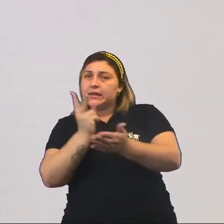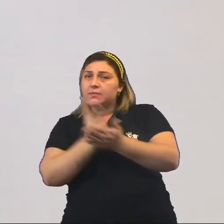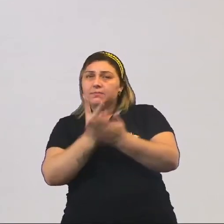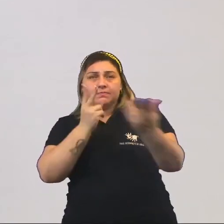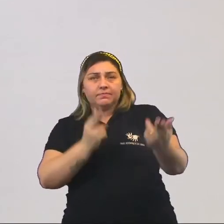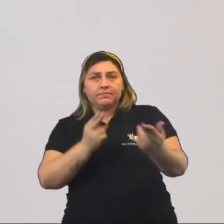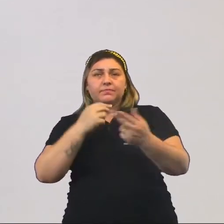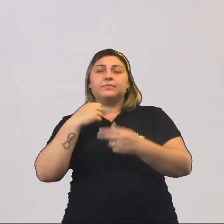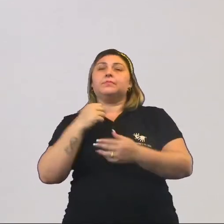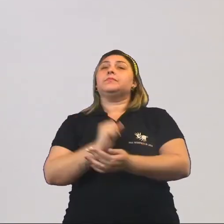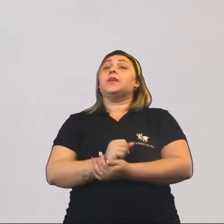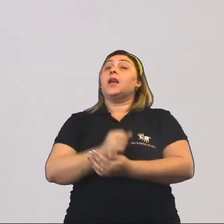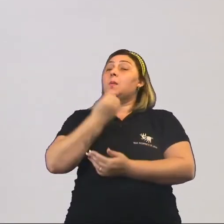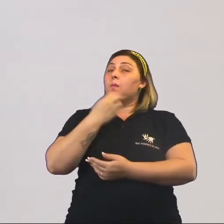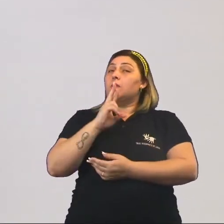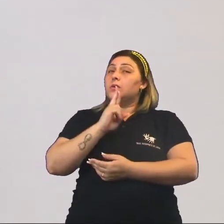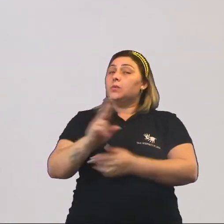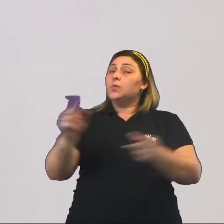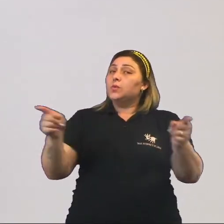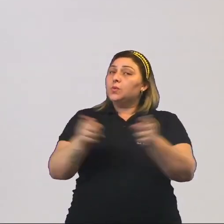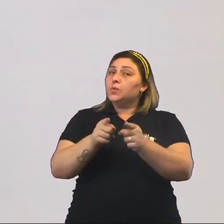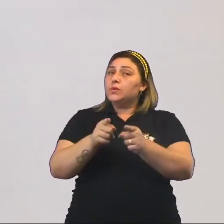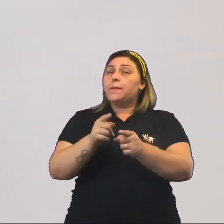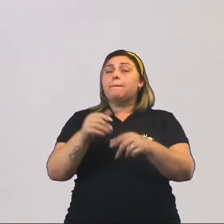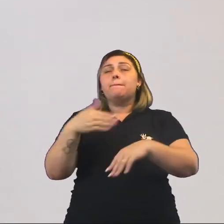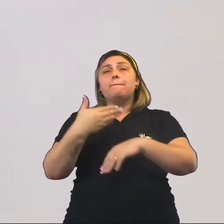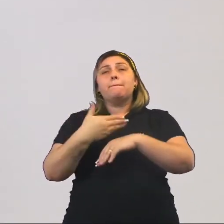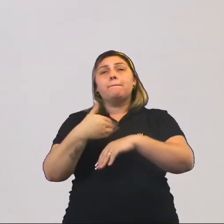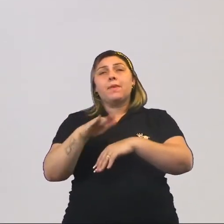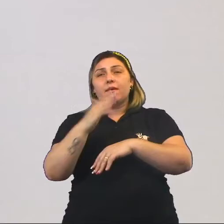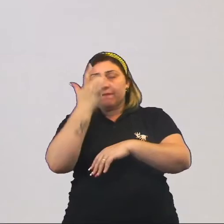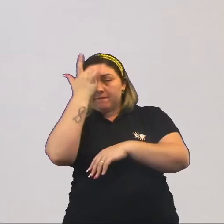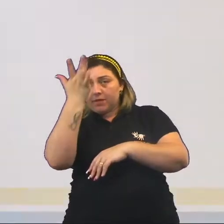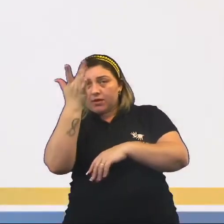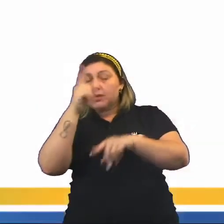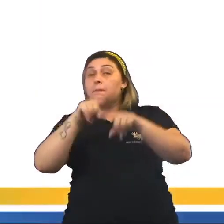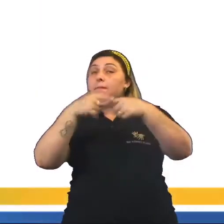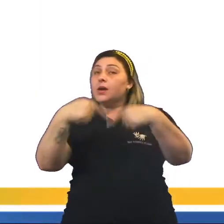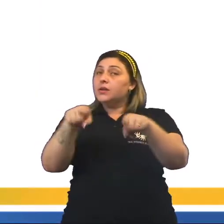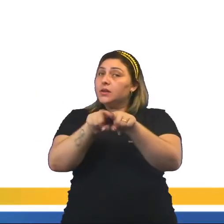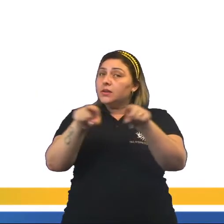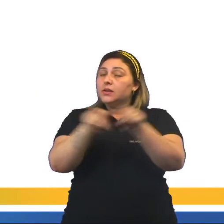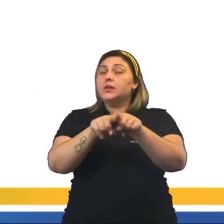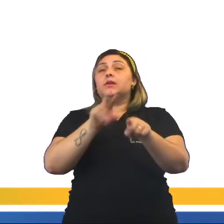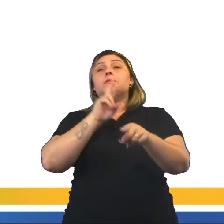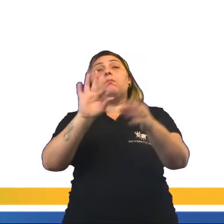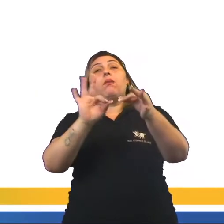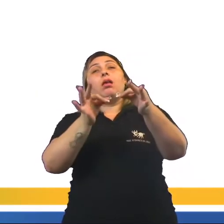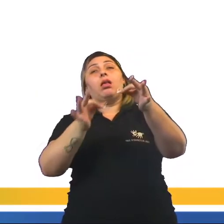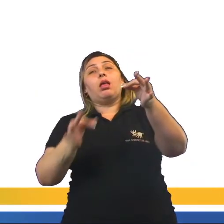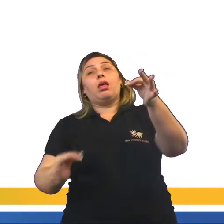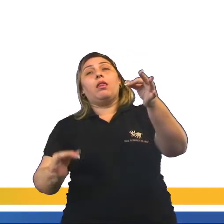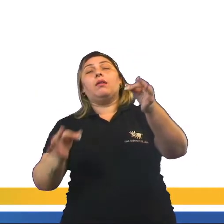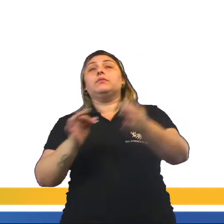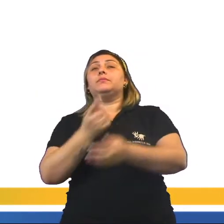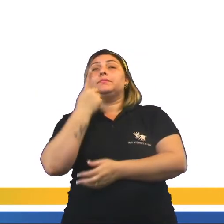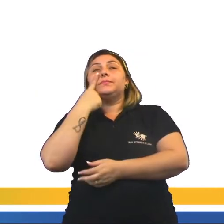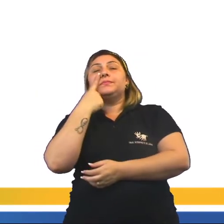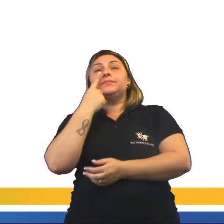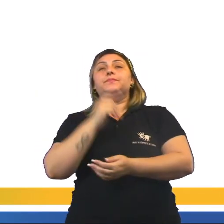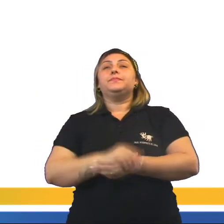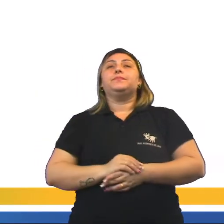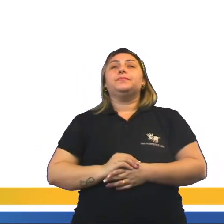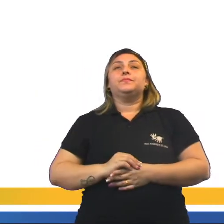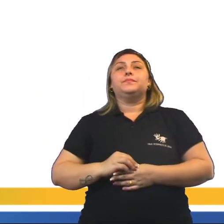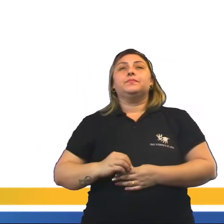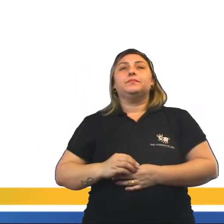jeito. Isso é o bom das respostas curtas, elas são mais práticas, né? Porém, nós também temos as respostas longas. Observem aí que